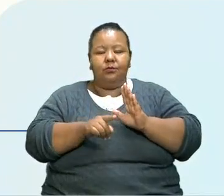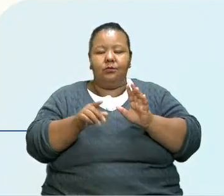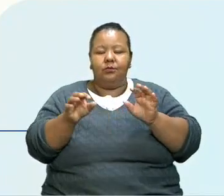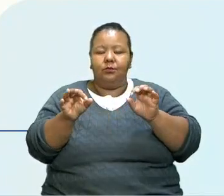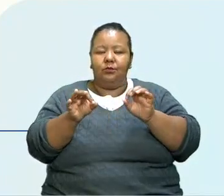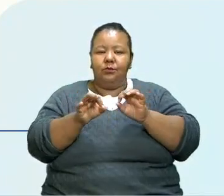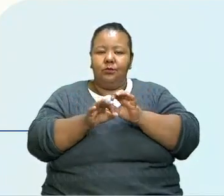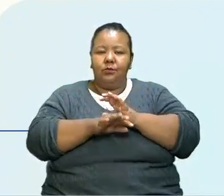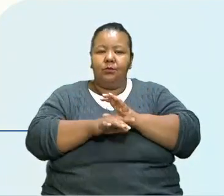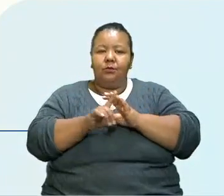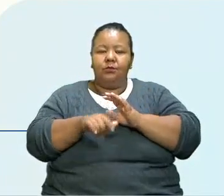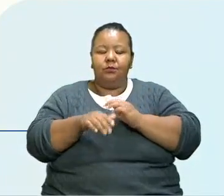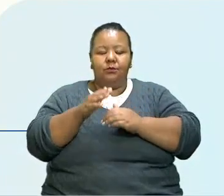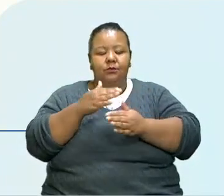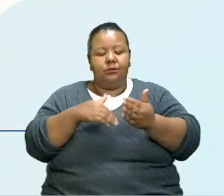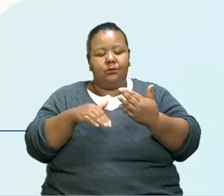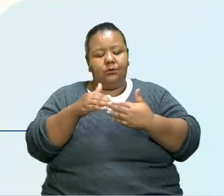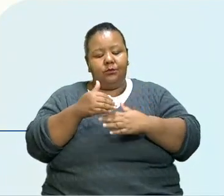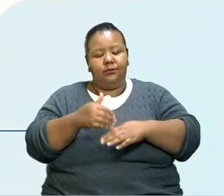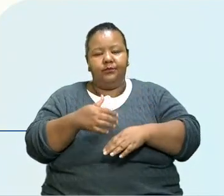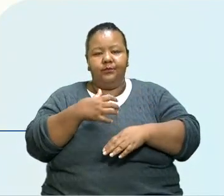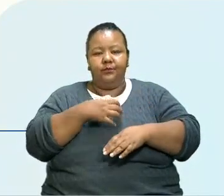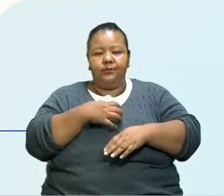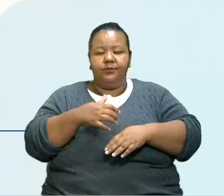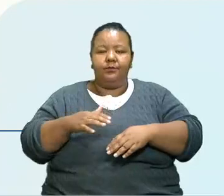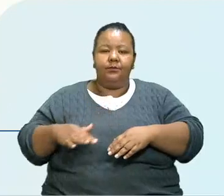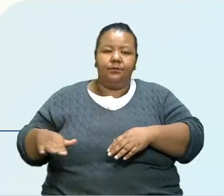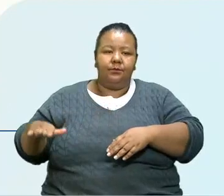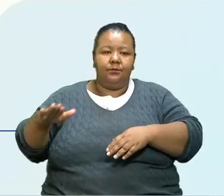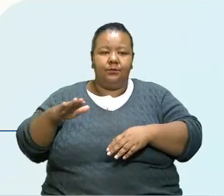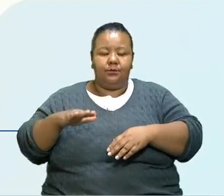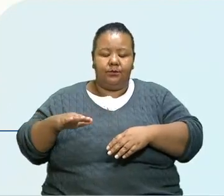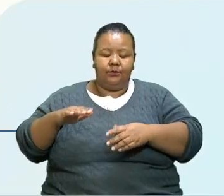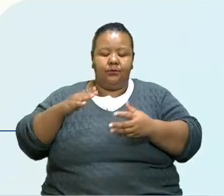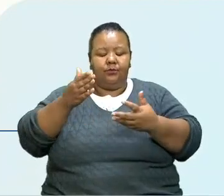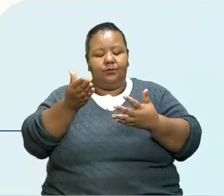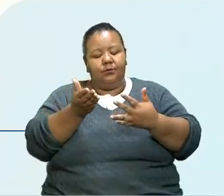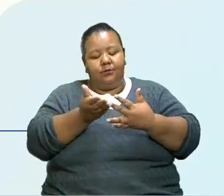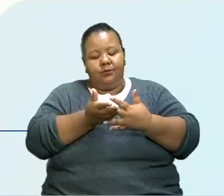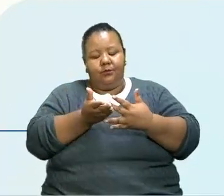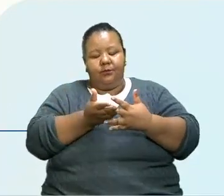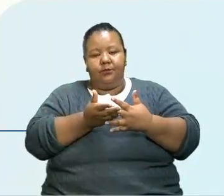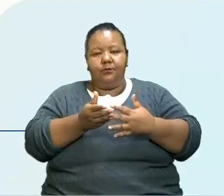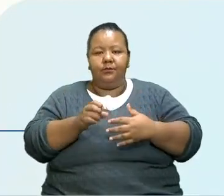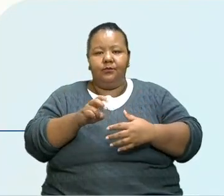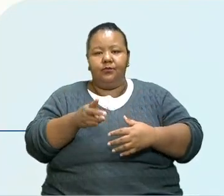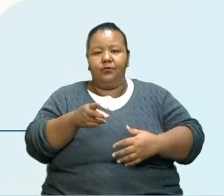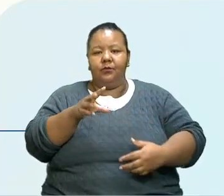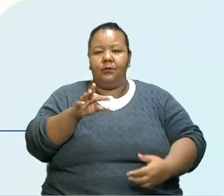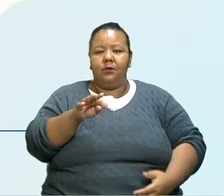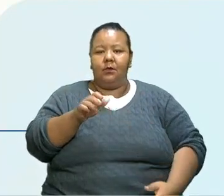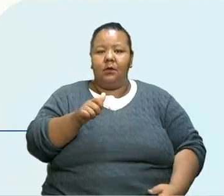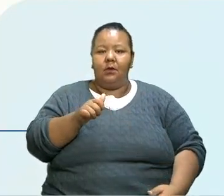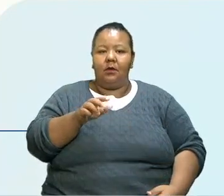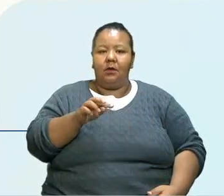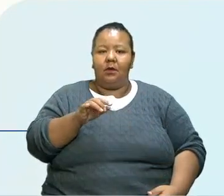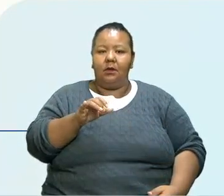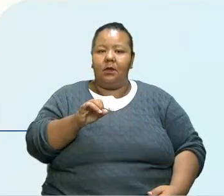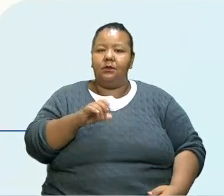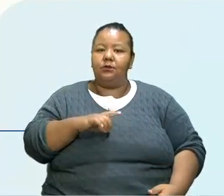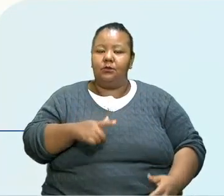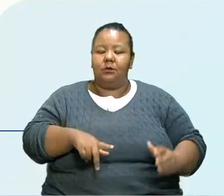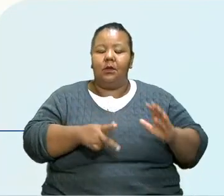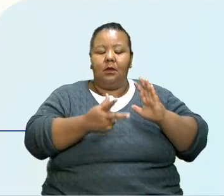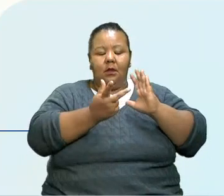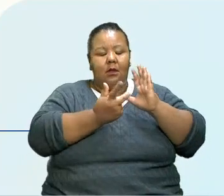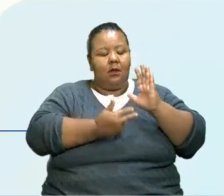completo ali, eu estou falando do todo, de forma geral. No nível tático intermediário, eu tenho já os desenhos do